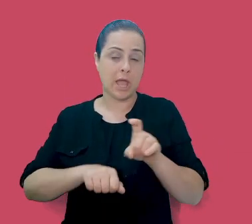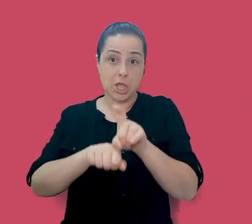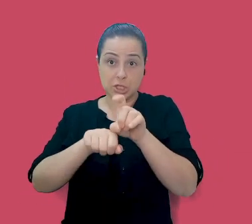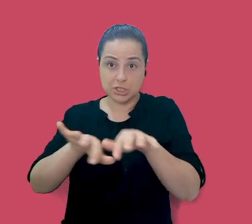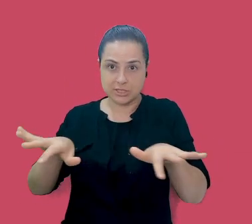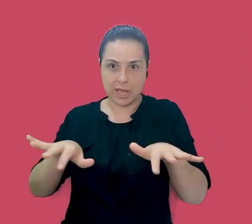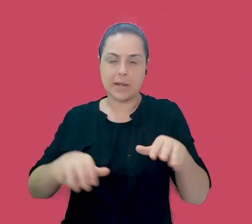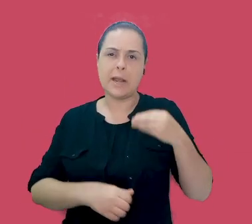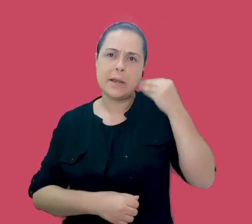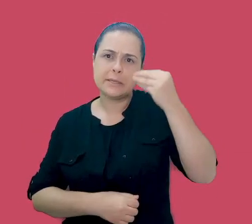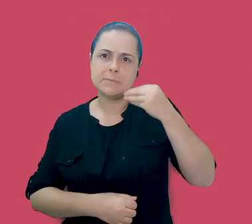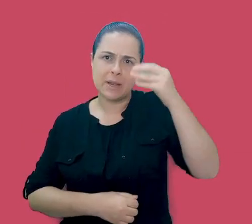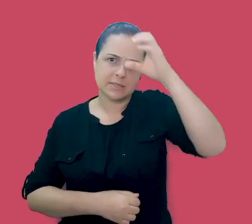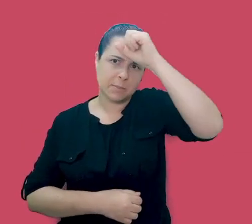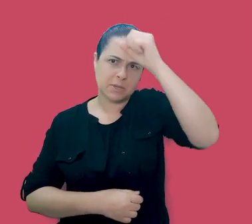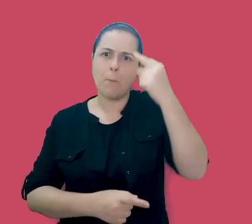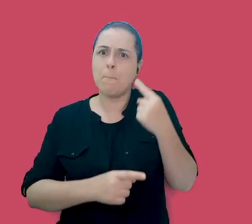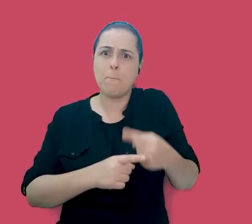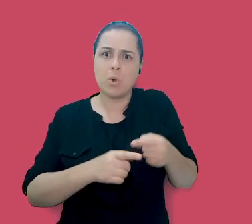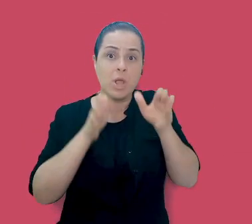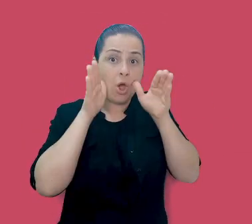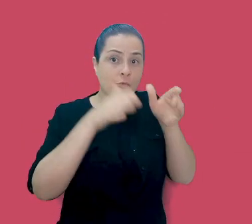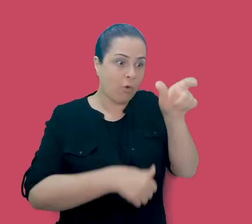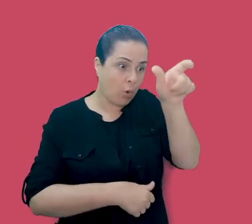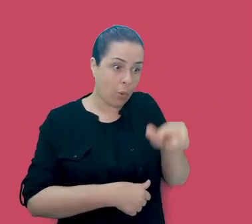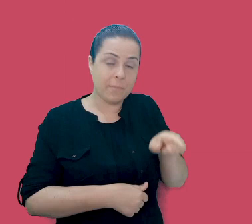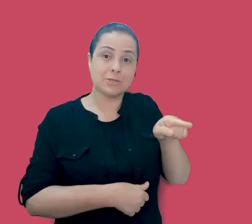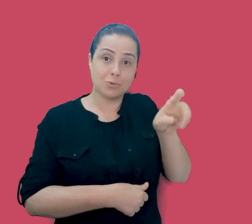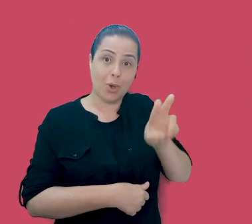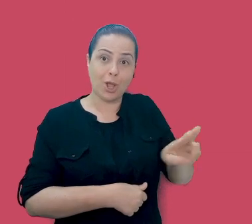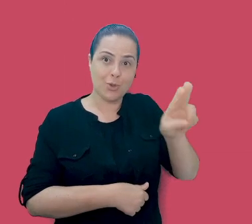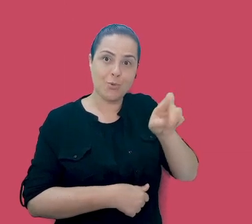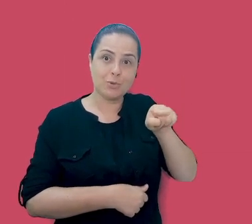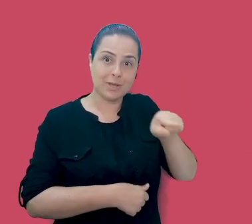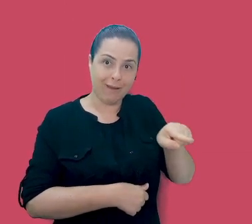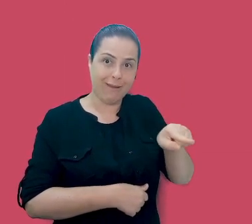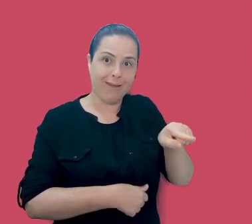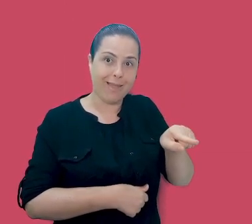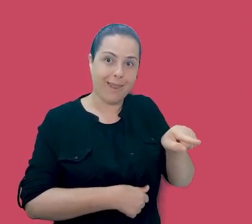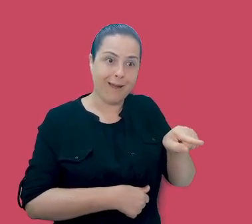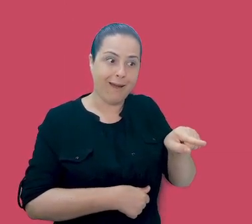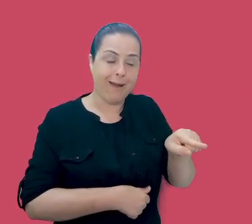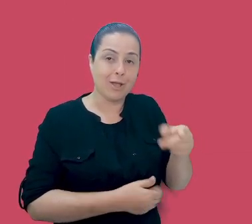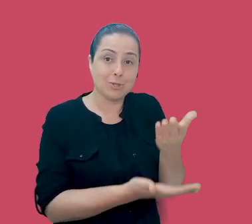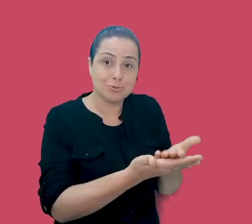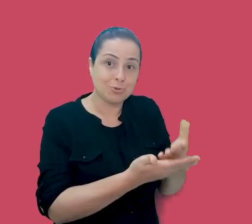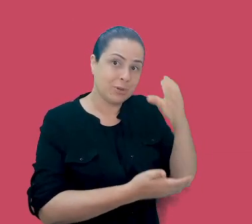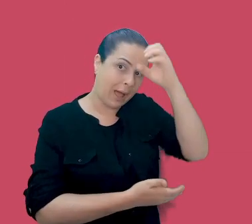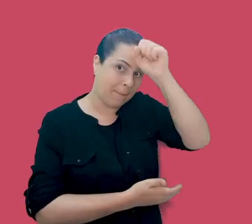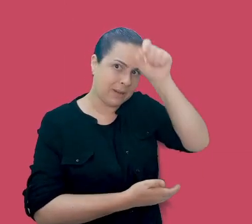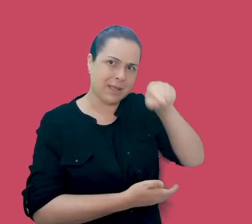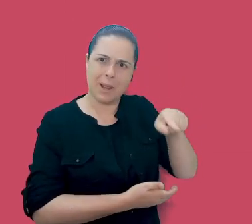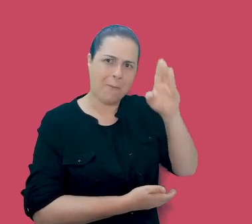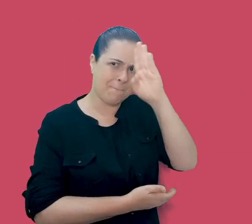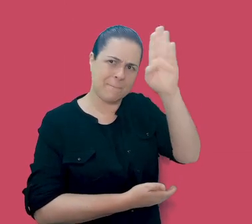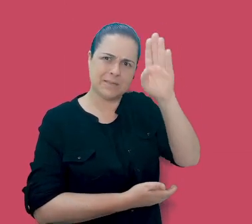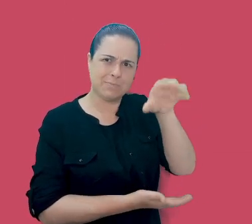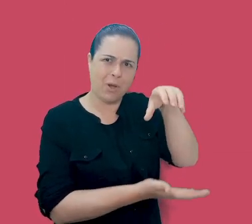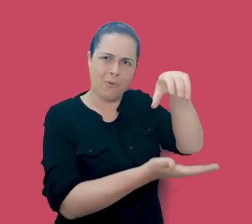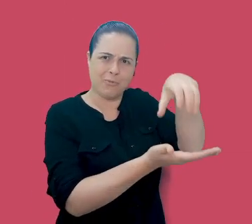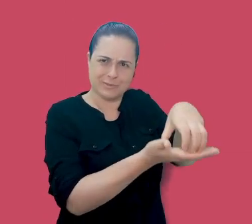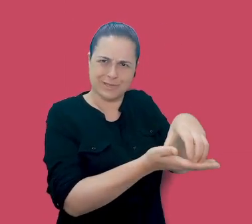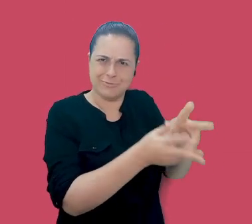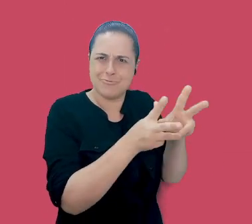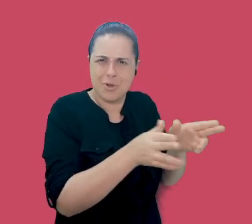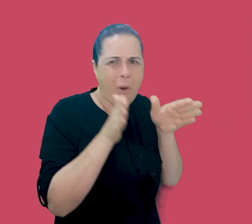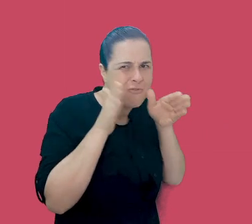a gente tenta sempre focar no usuário, ou seja, o aprendente como o centro do aprendizado, né? Então, ele é um pouquinho diferente